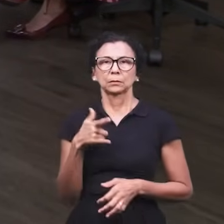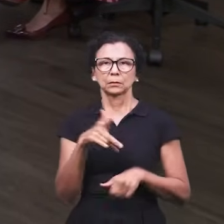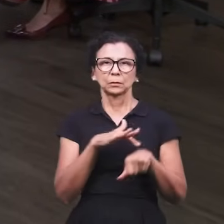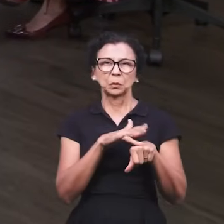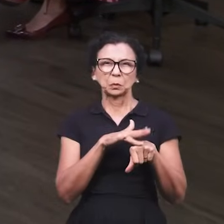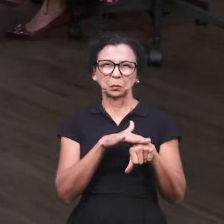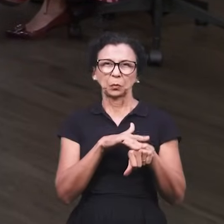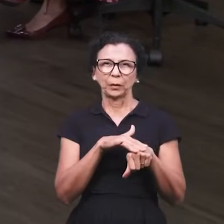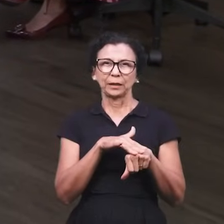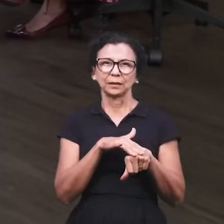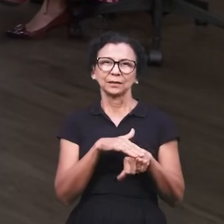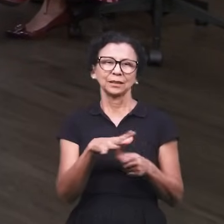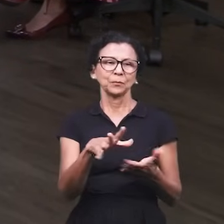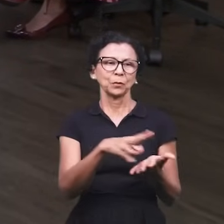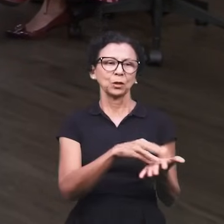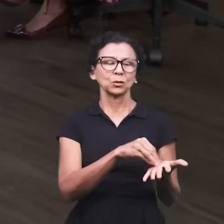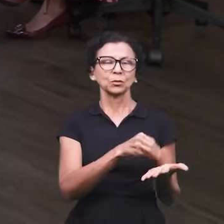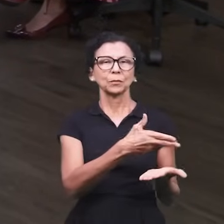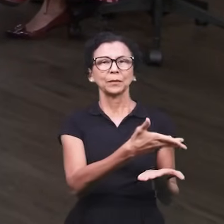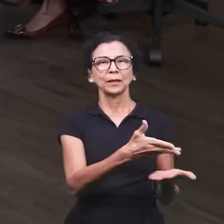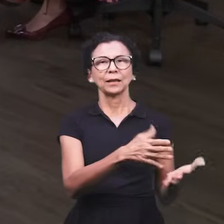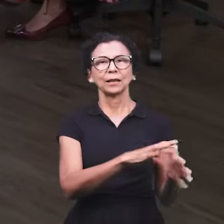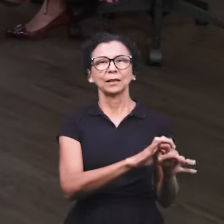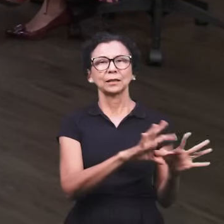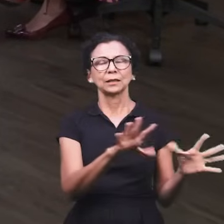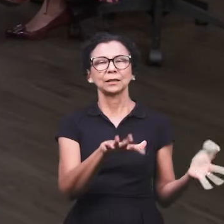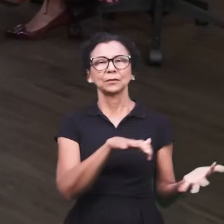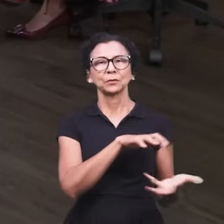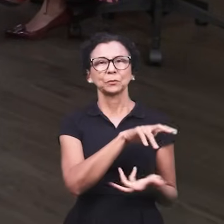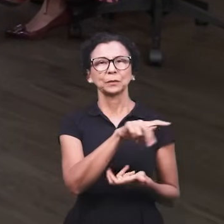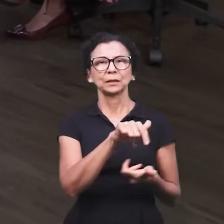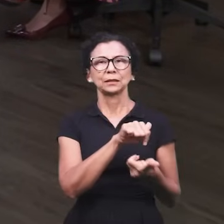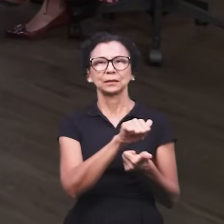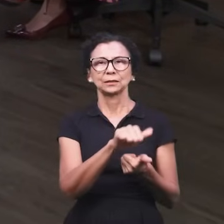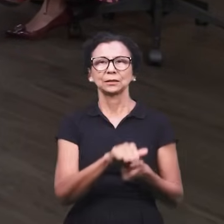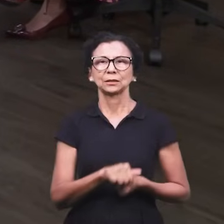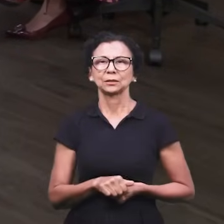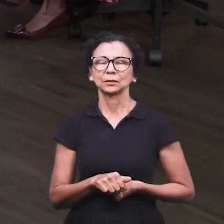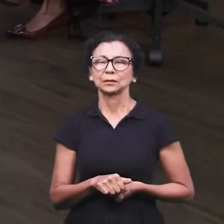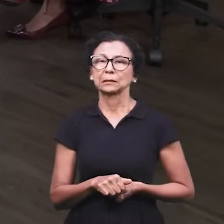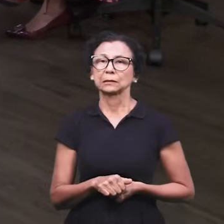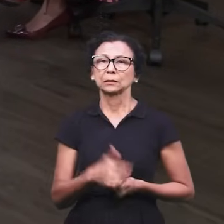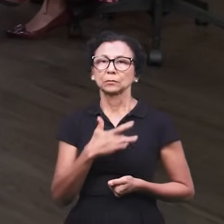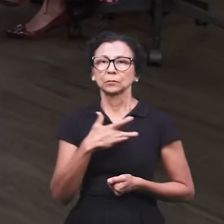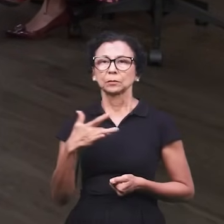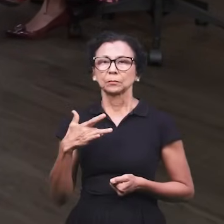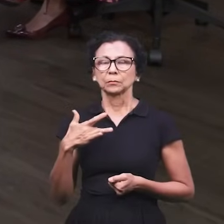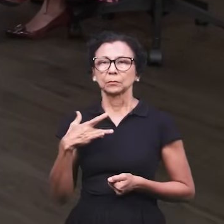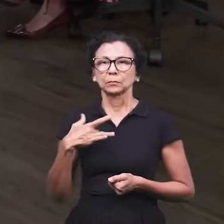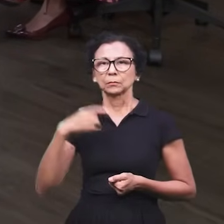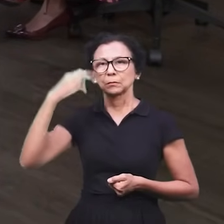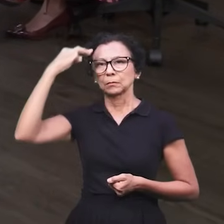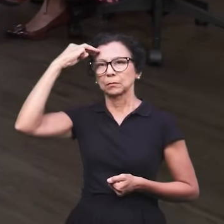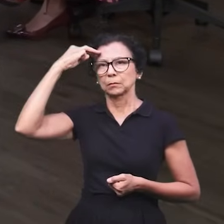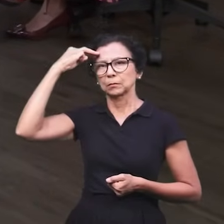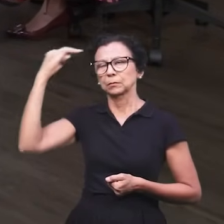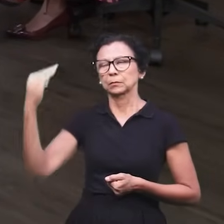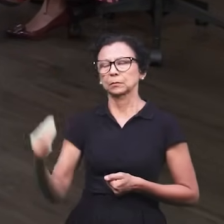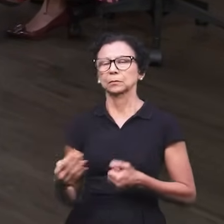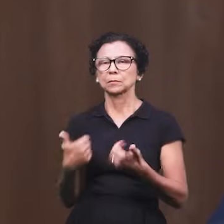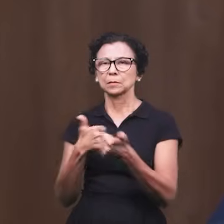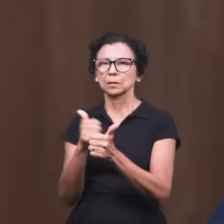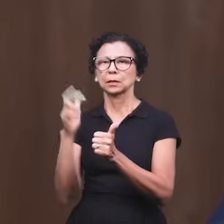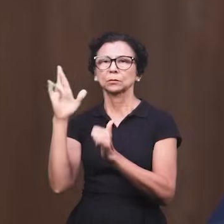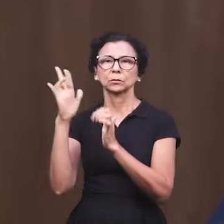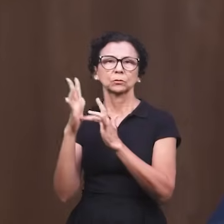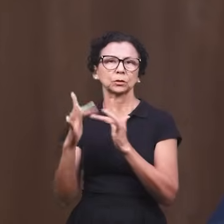uma mente doente, copia o mundo que está aí. Agora, se você quer uma mente saudável, então você procura o Senhor. E aquilo que eu falei, não tem na Bíblia